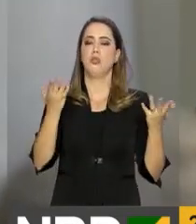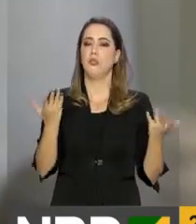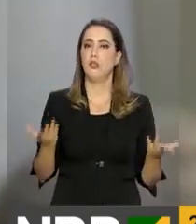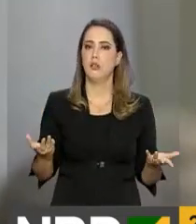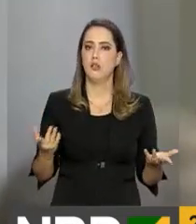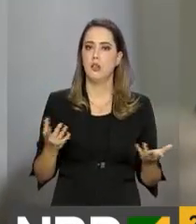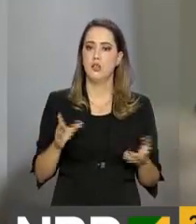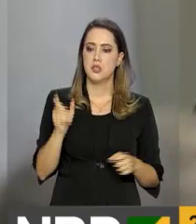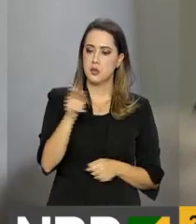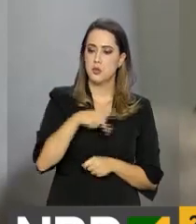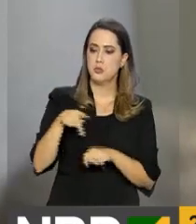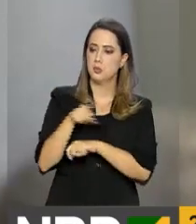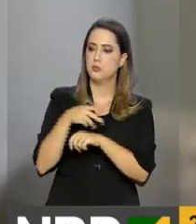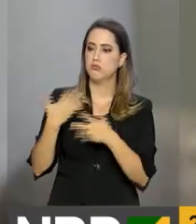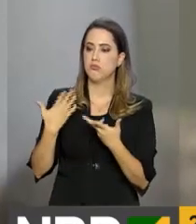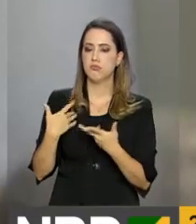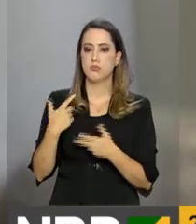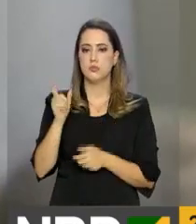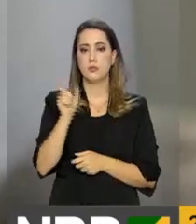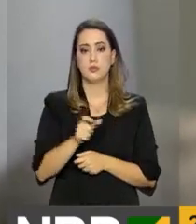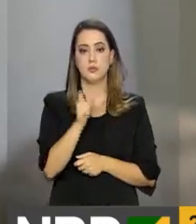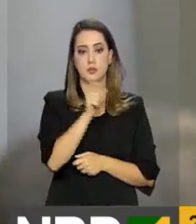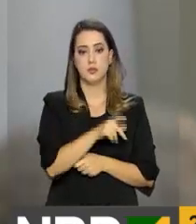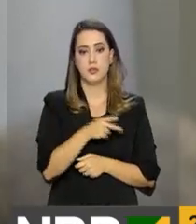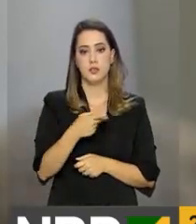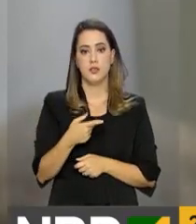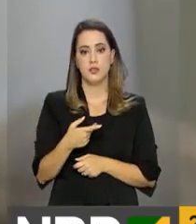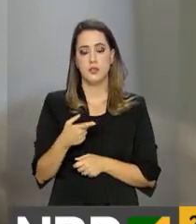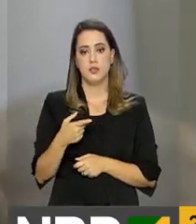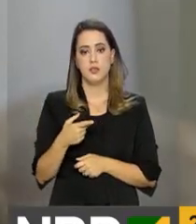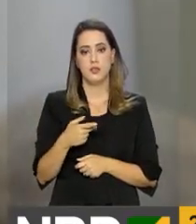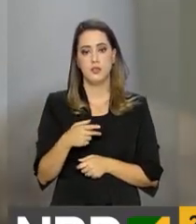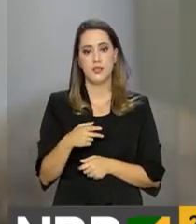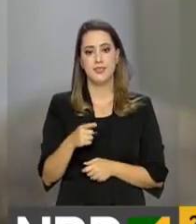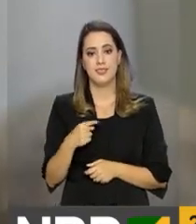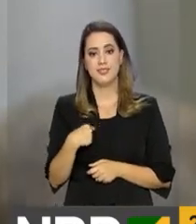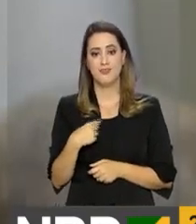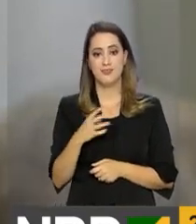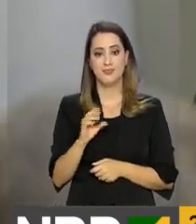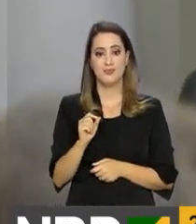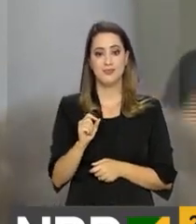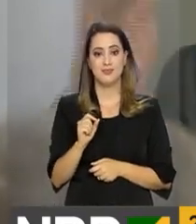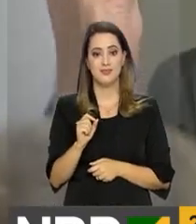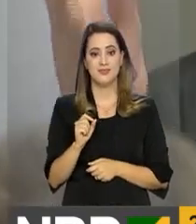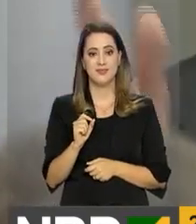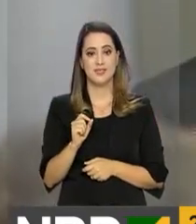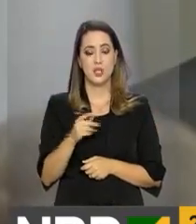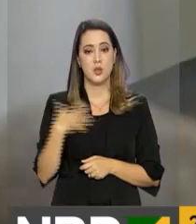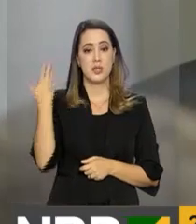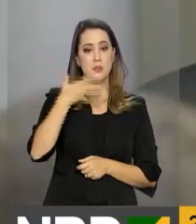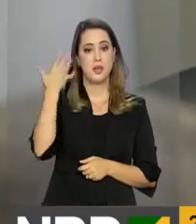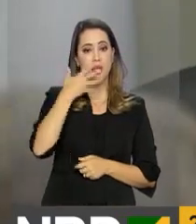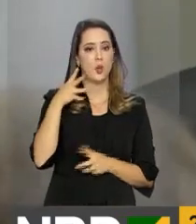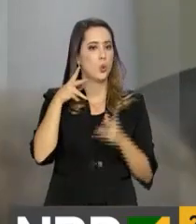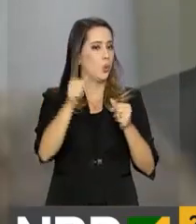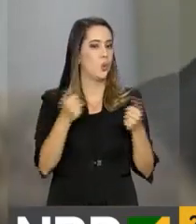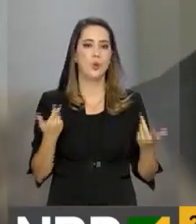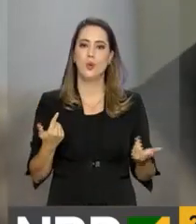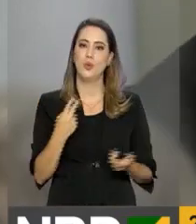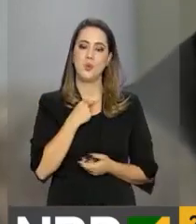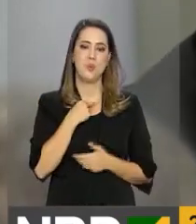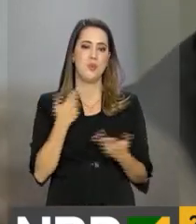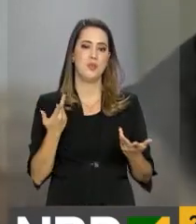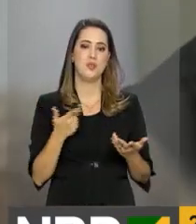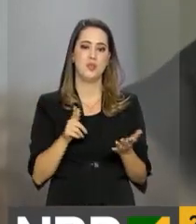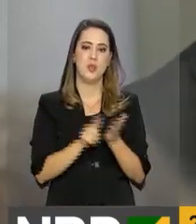tomou conta do país. Eu estou vendo que o Paulo está mandando o Renova Bio aqui, que é uma coisa que, aliás, não dá para contar tudo, viu? Esse Renova